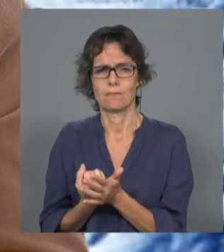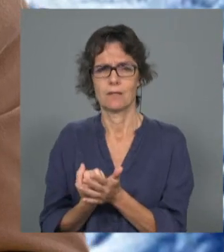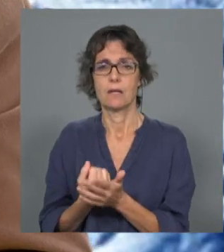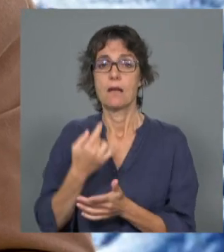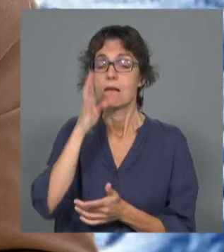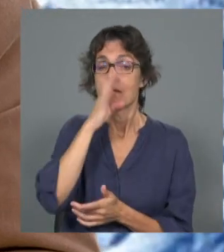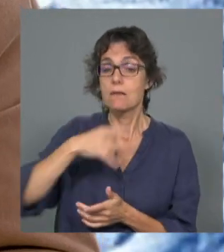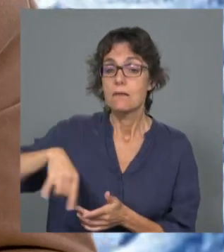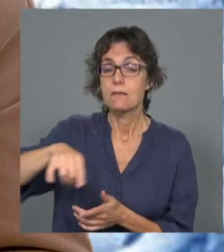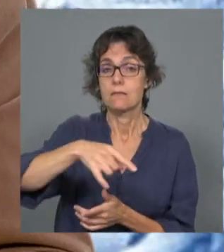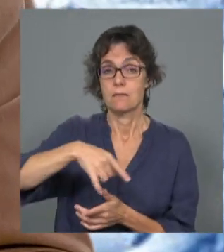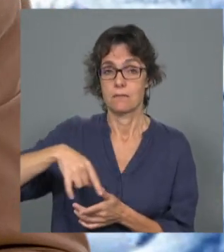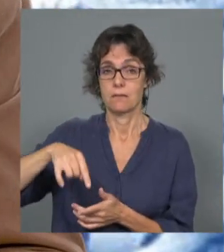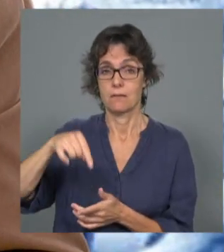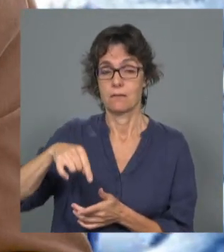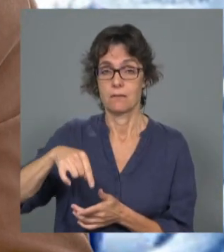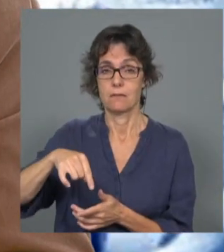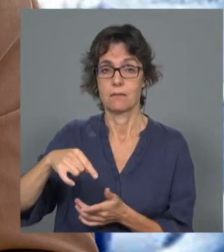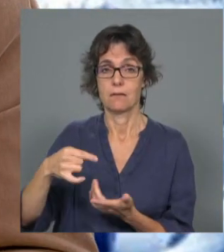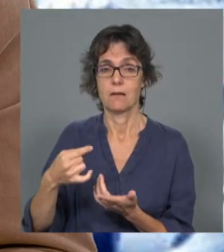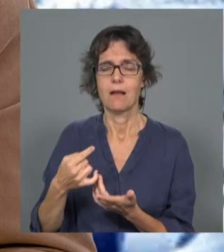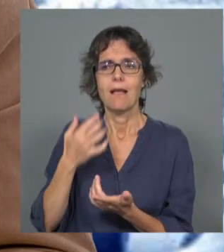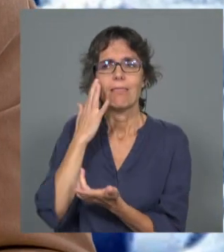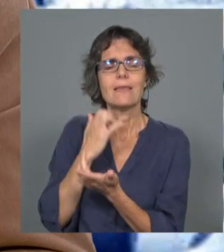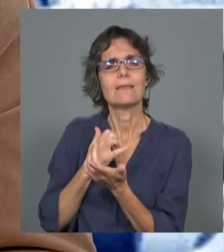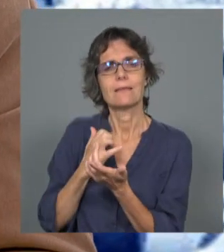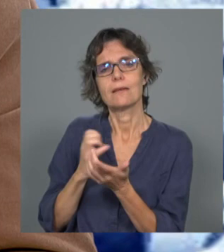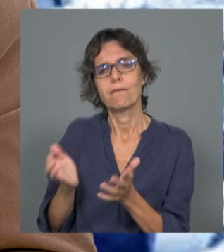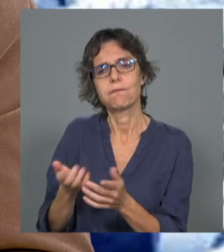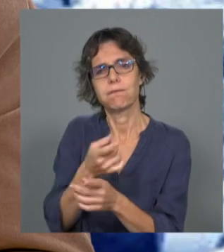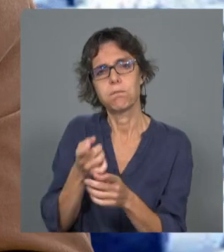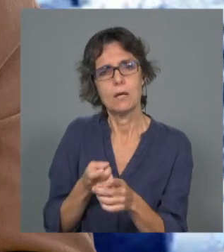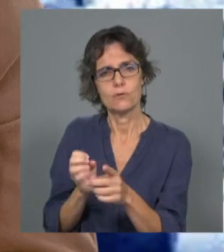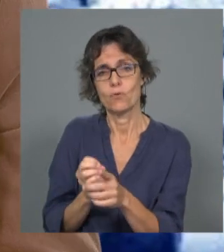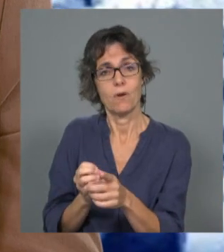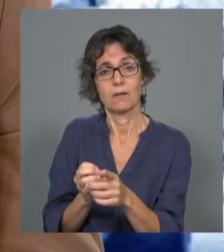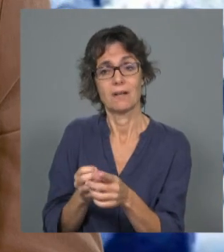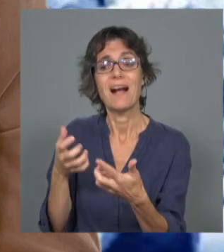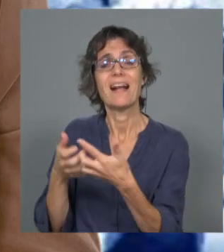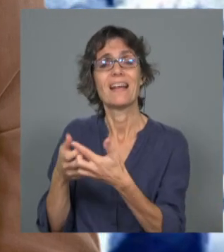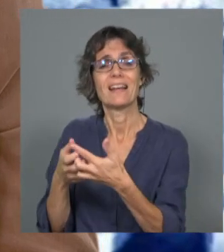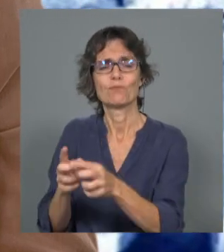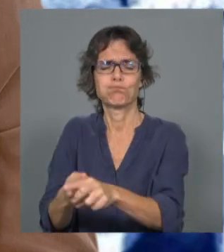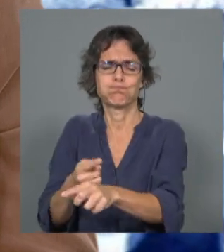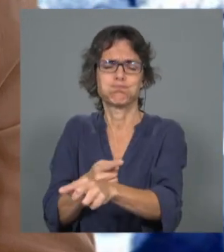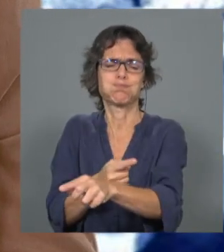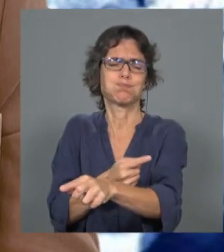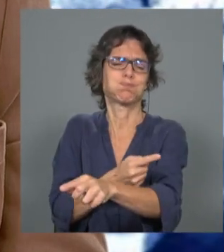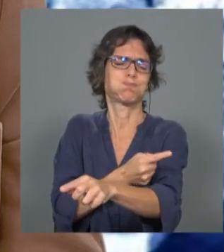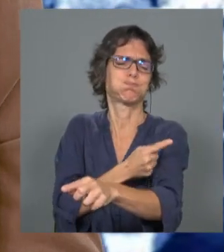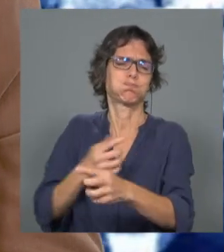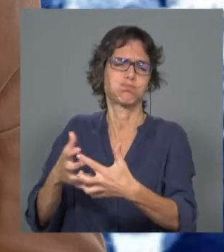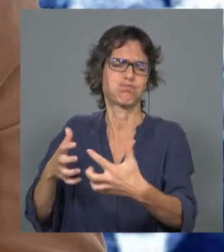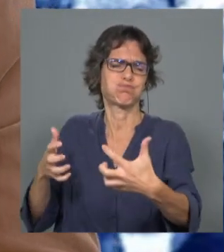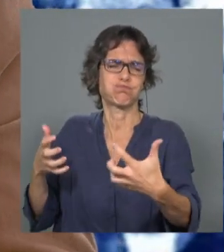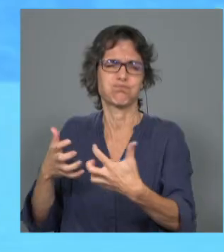intervenções para a paz, se não há intervenções para diminuir, a tendência da guerra é subir, é sermos mais fortes